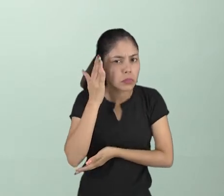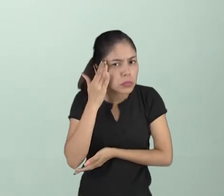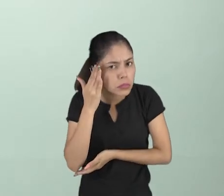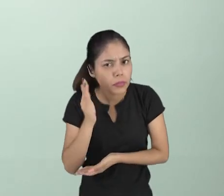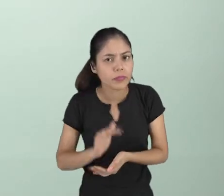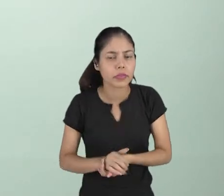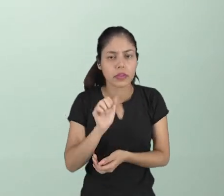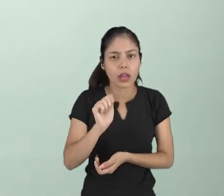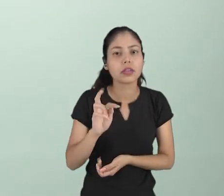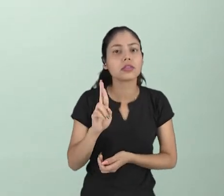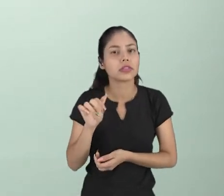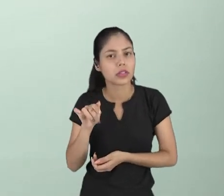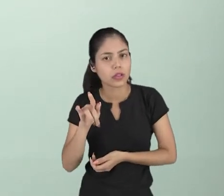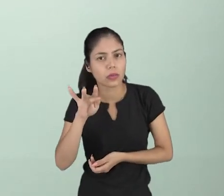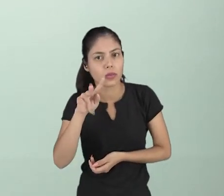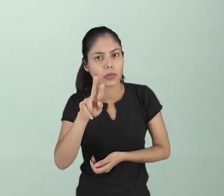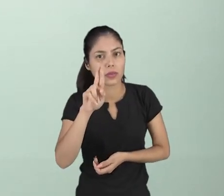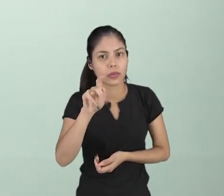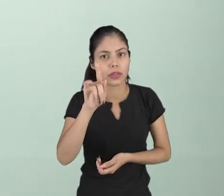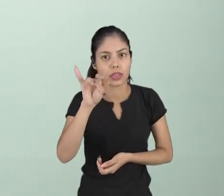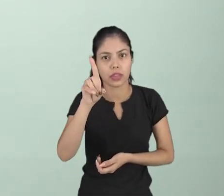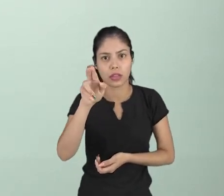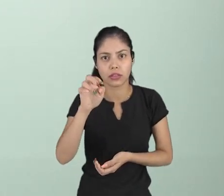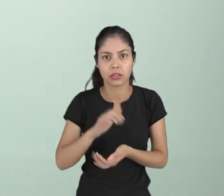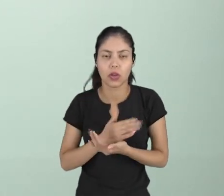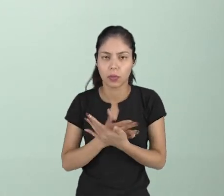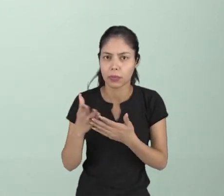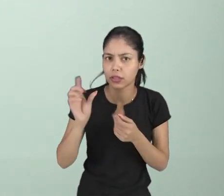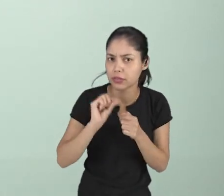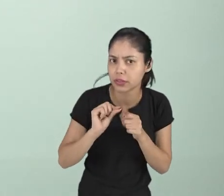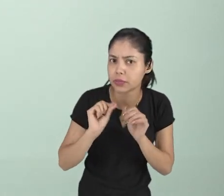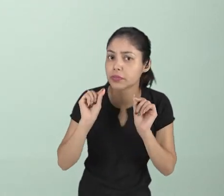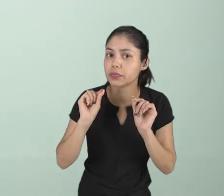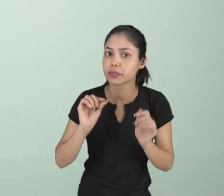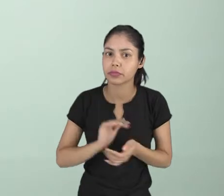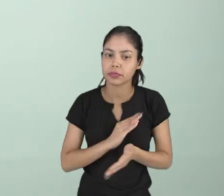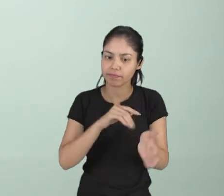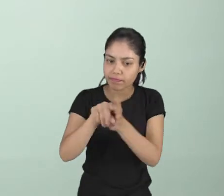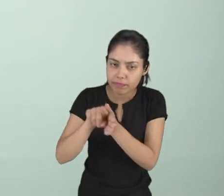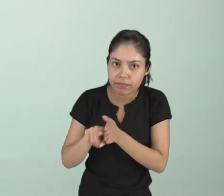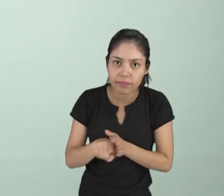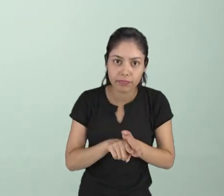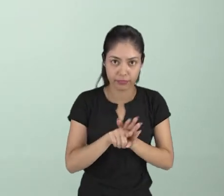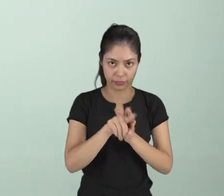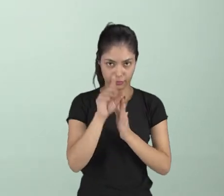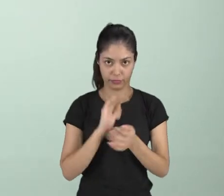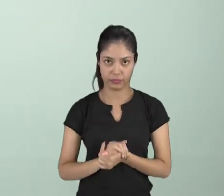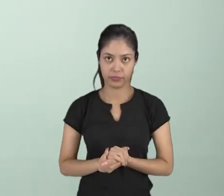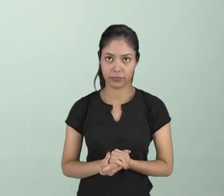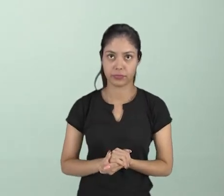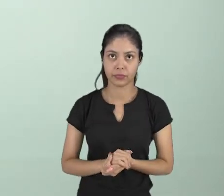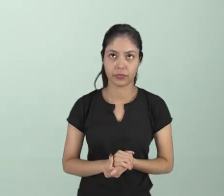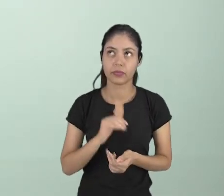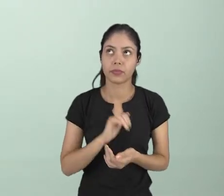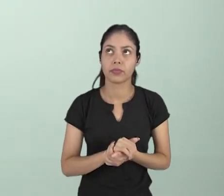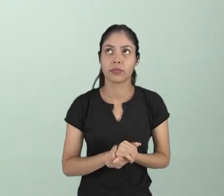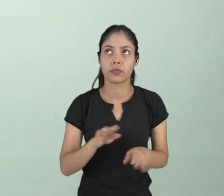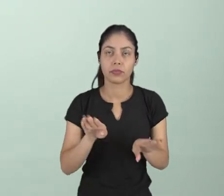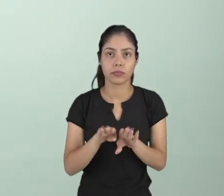na antiguidade, que é quando os homens começam a fazer o quê? A pesquisar, né? Os arqueólogos começam a escavar